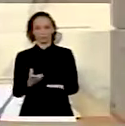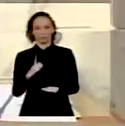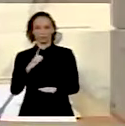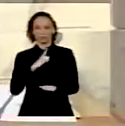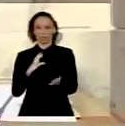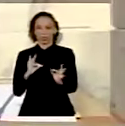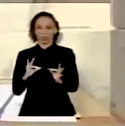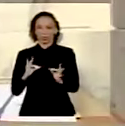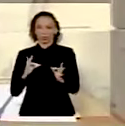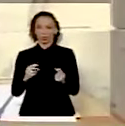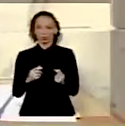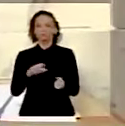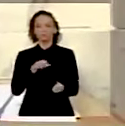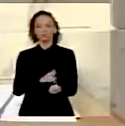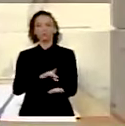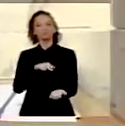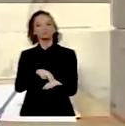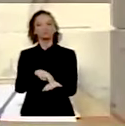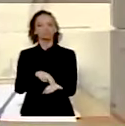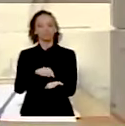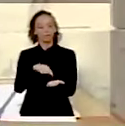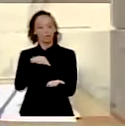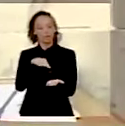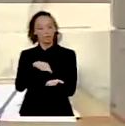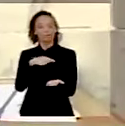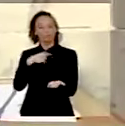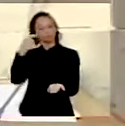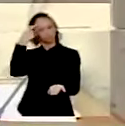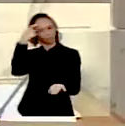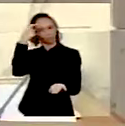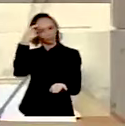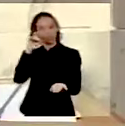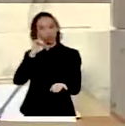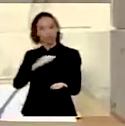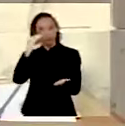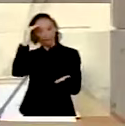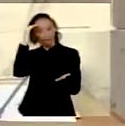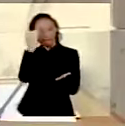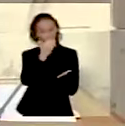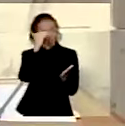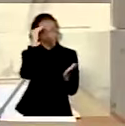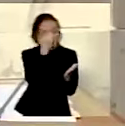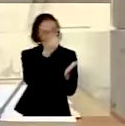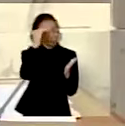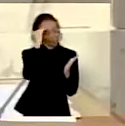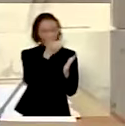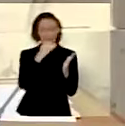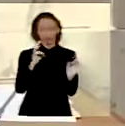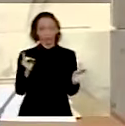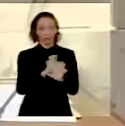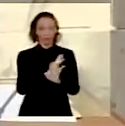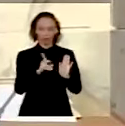todos sempre presente esta lição, cientes de que apenas o respeito absoluto dos